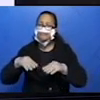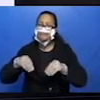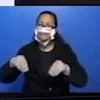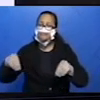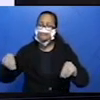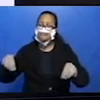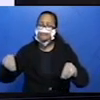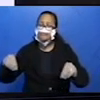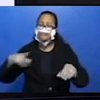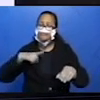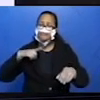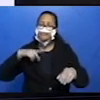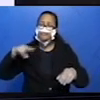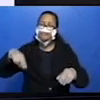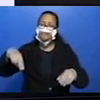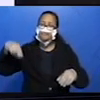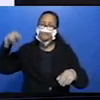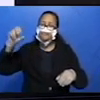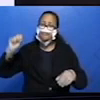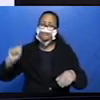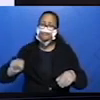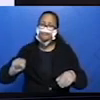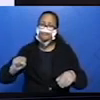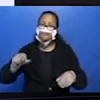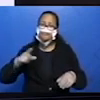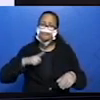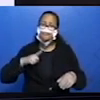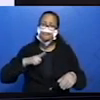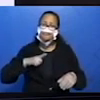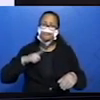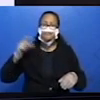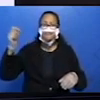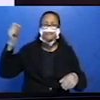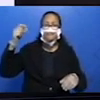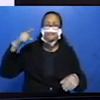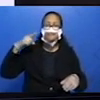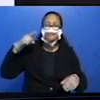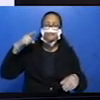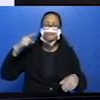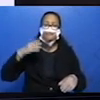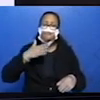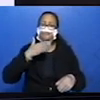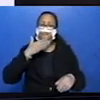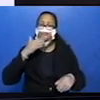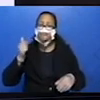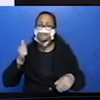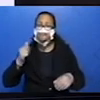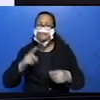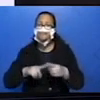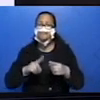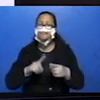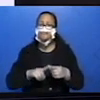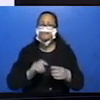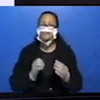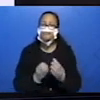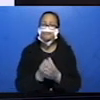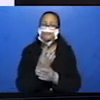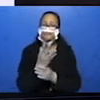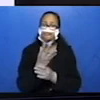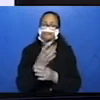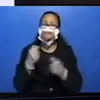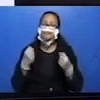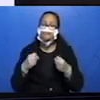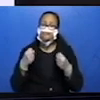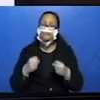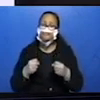sul para aproveitar melhor o sol. Porque, de maneira geral, as plantas necessitam de 4 a